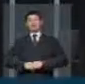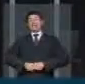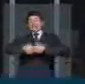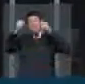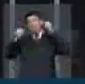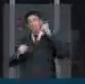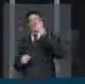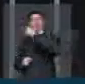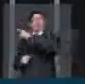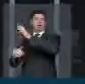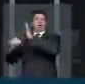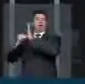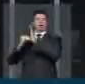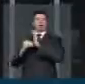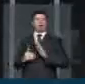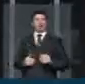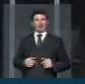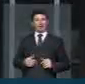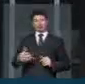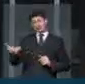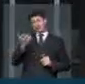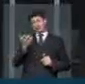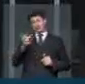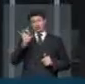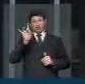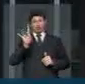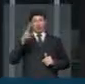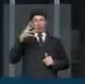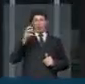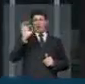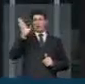Senado. Querem apenas